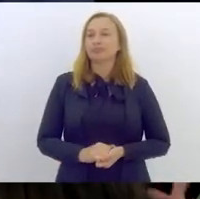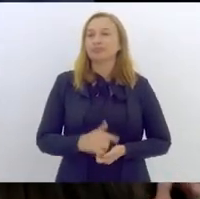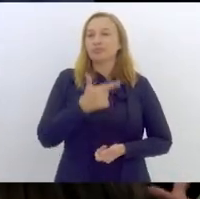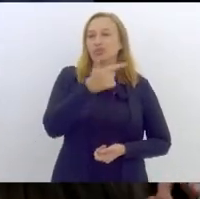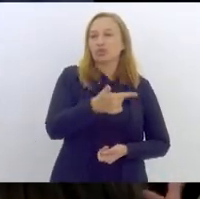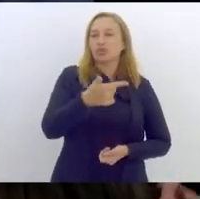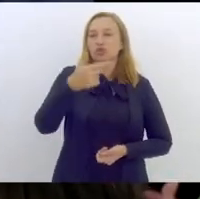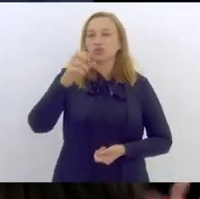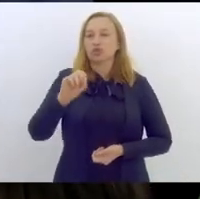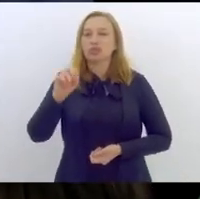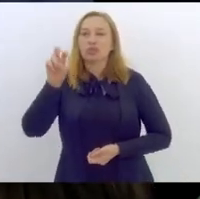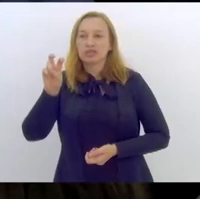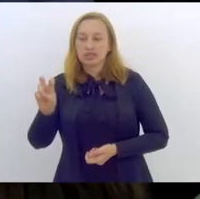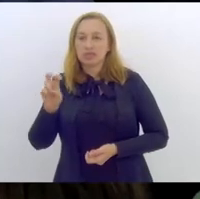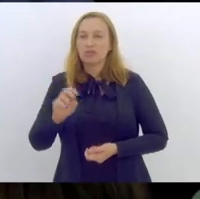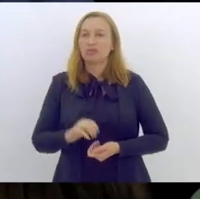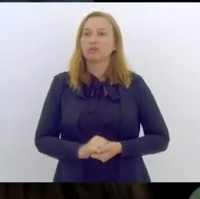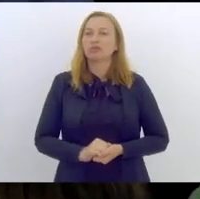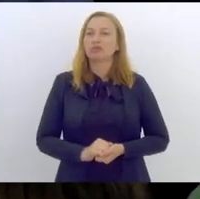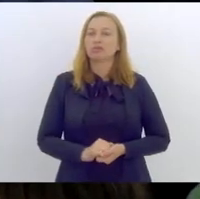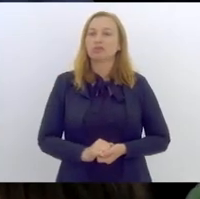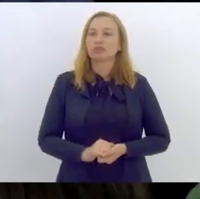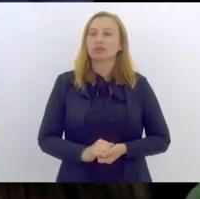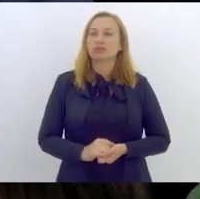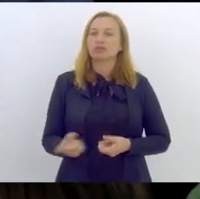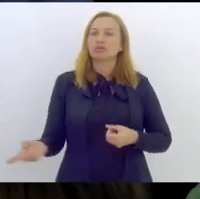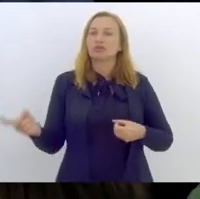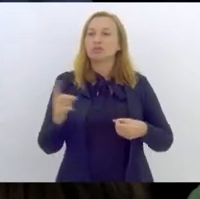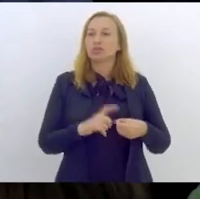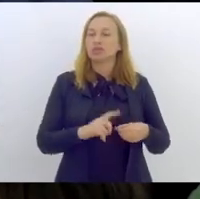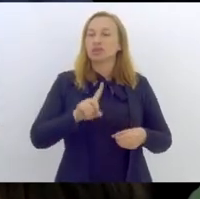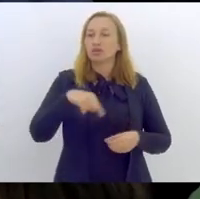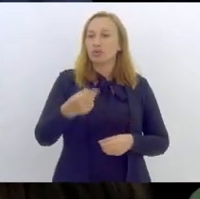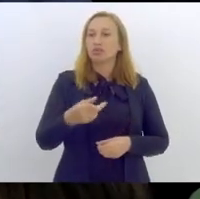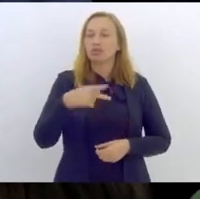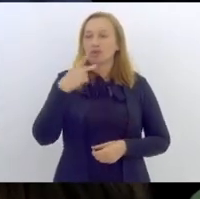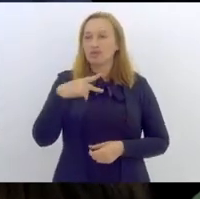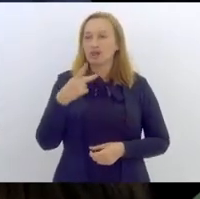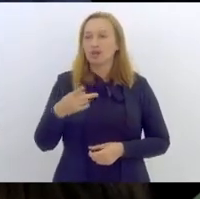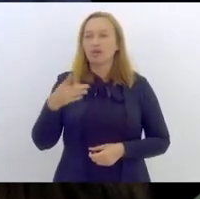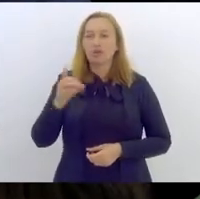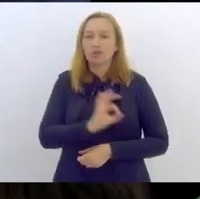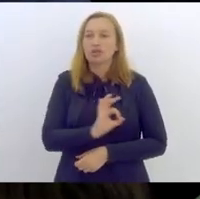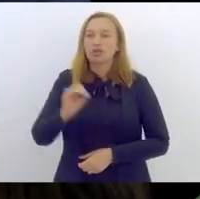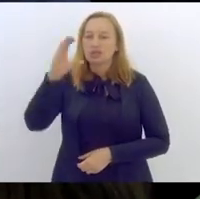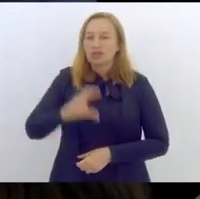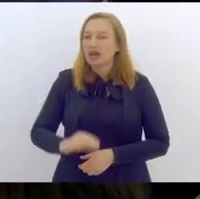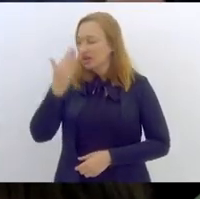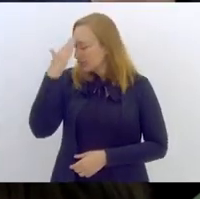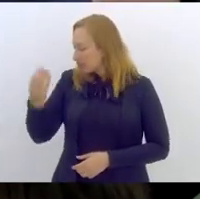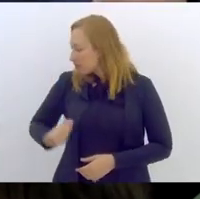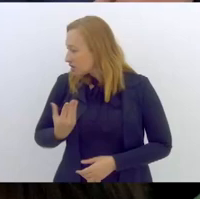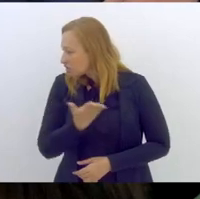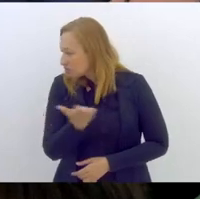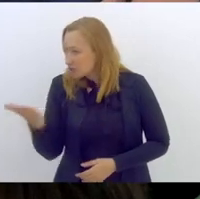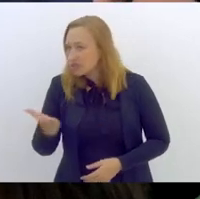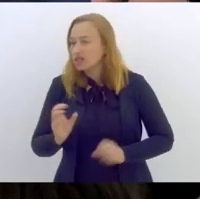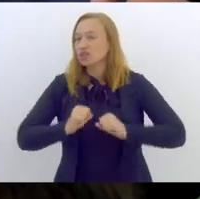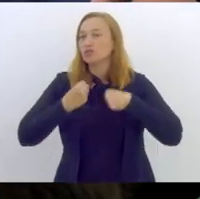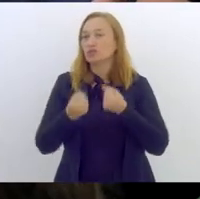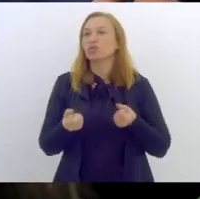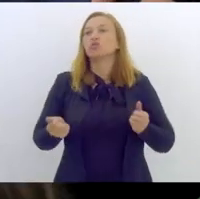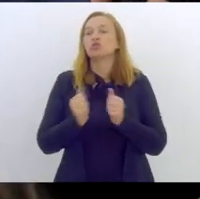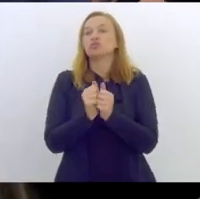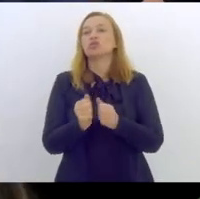e a gente voltar com a palavra aqui para polícia civil agradecer a presença de todos a gente se esforçou aqui